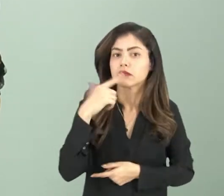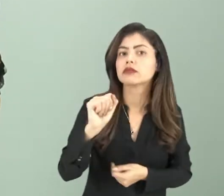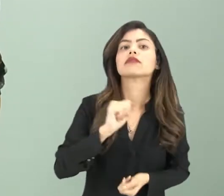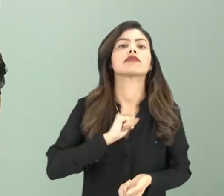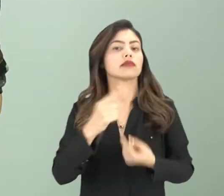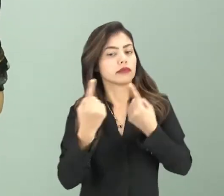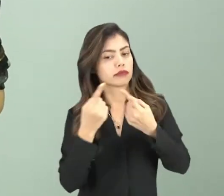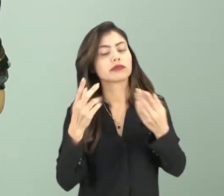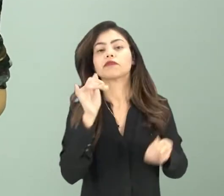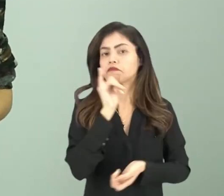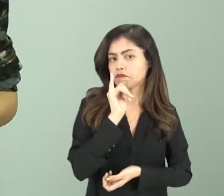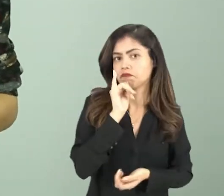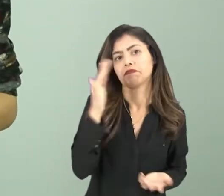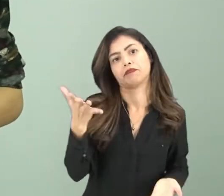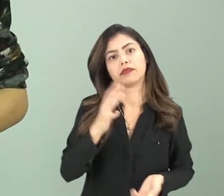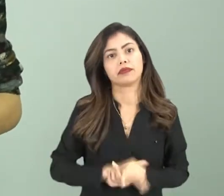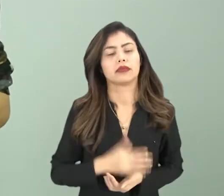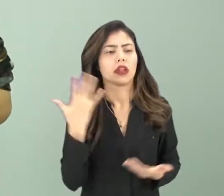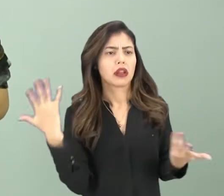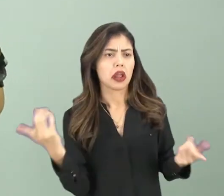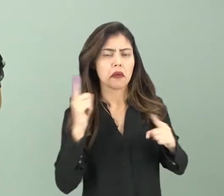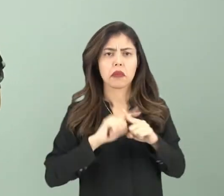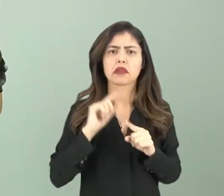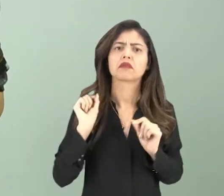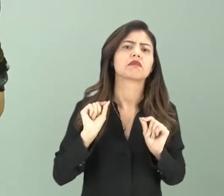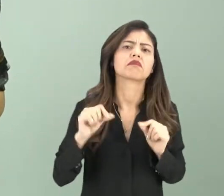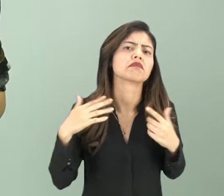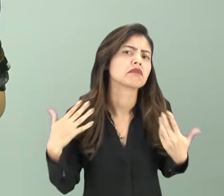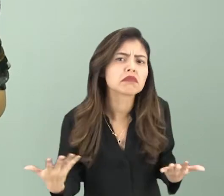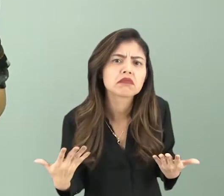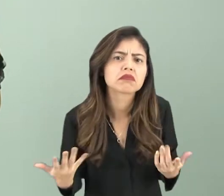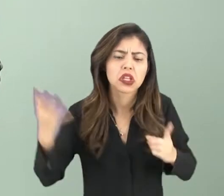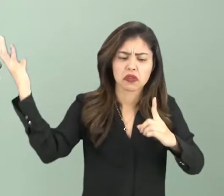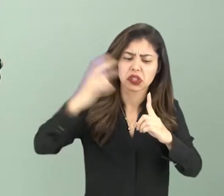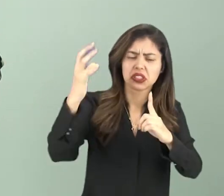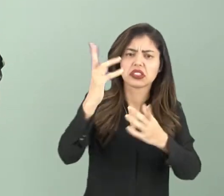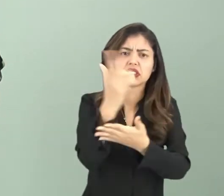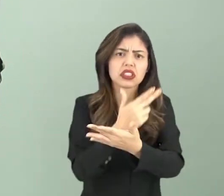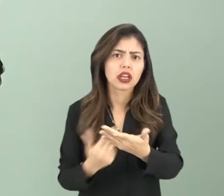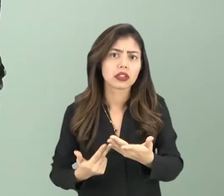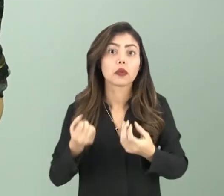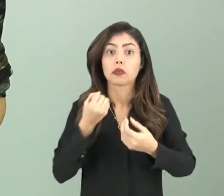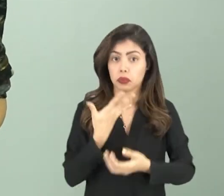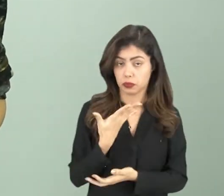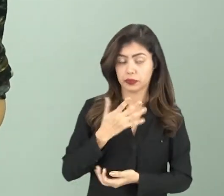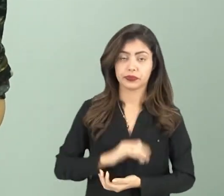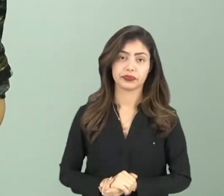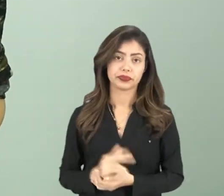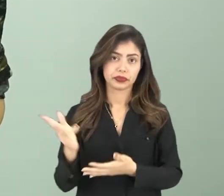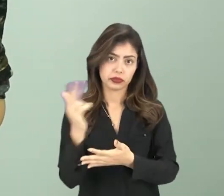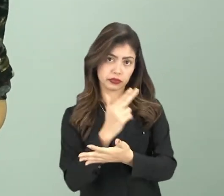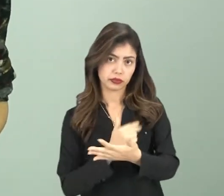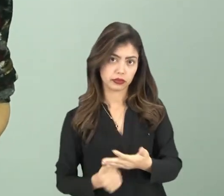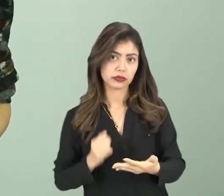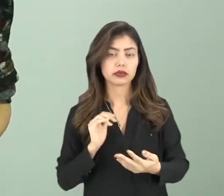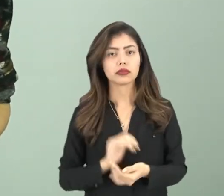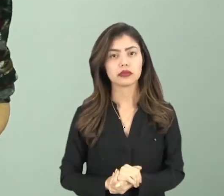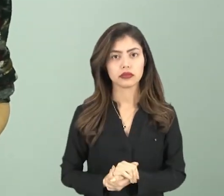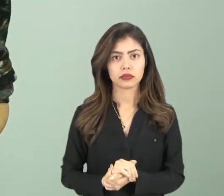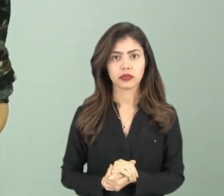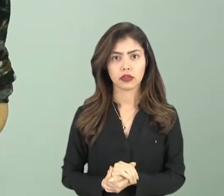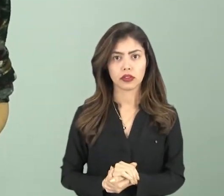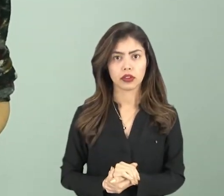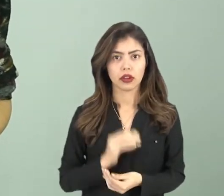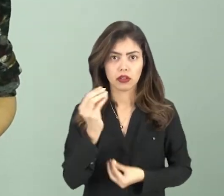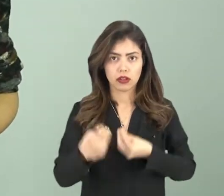comunicar, por exemplo. Tá, professora, e o que isso influencia na arte? Bom, a arte, gente, ela é uma forma que